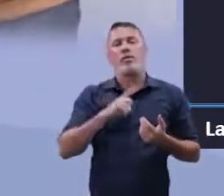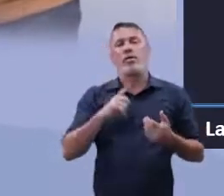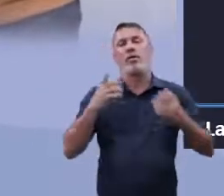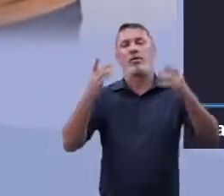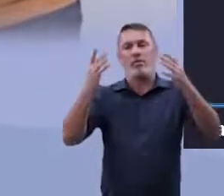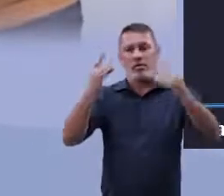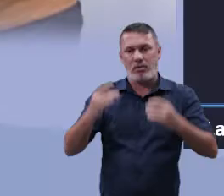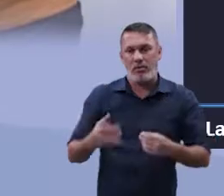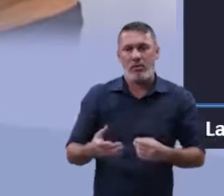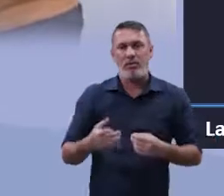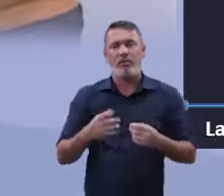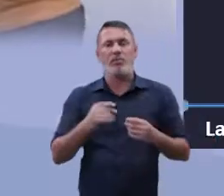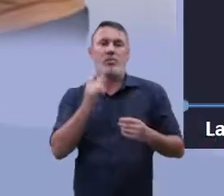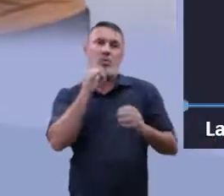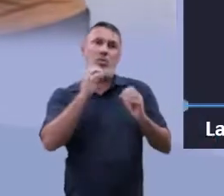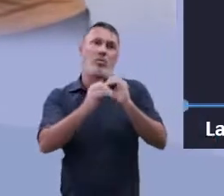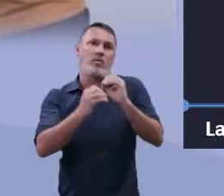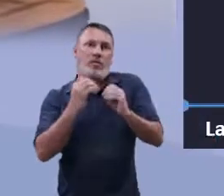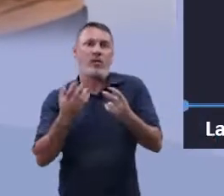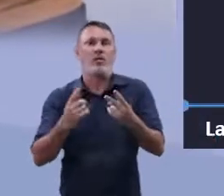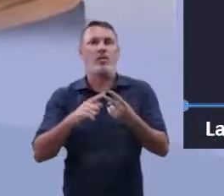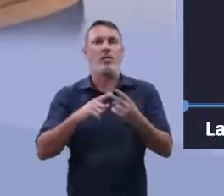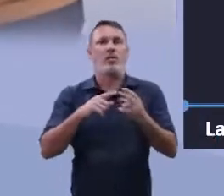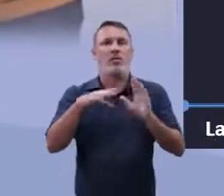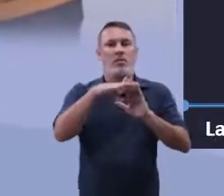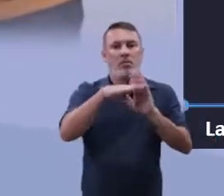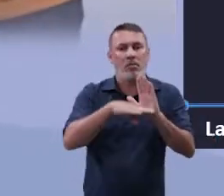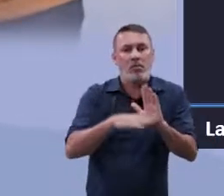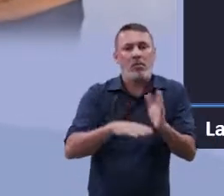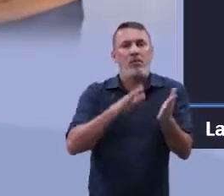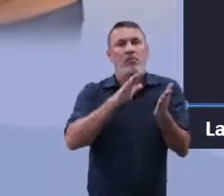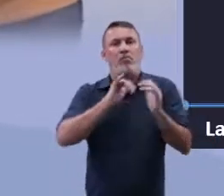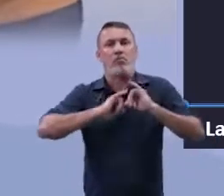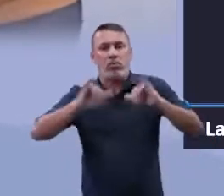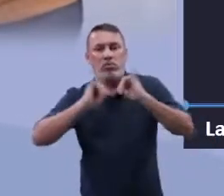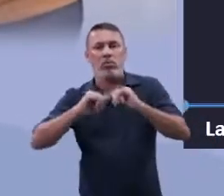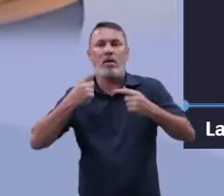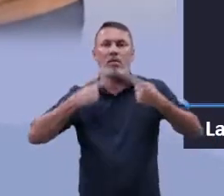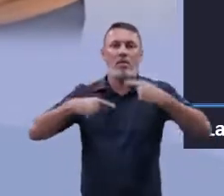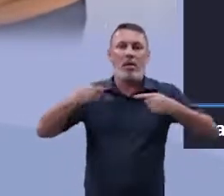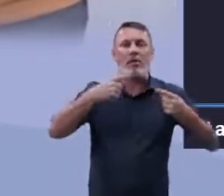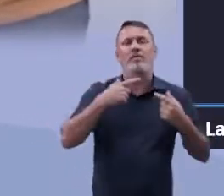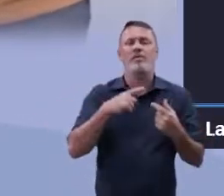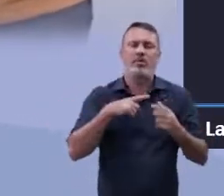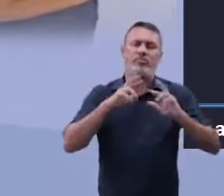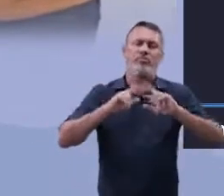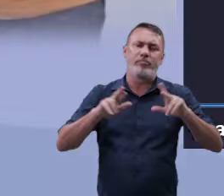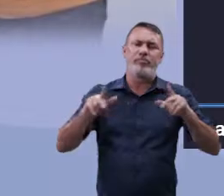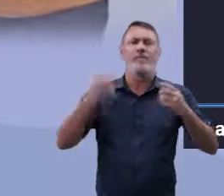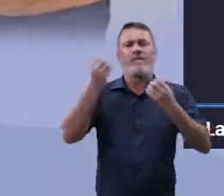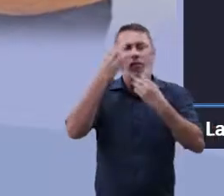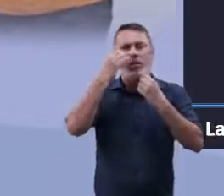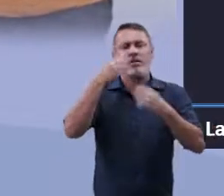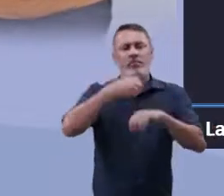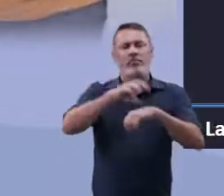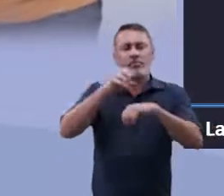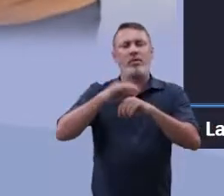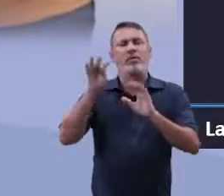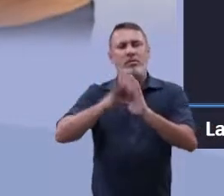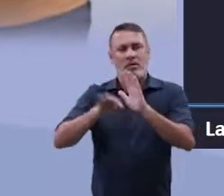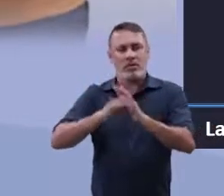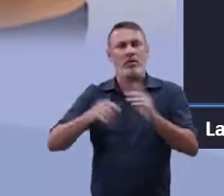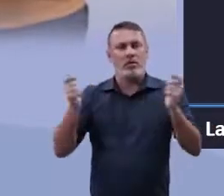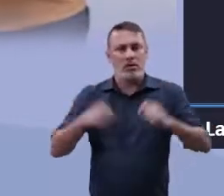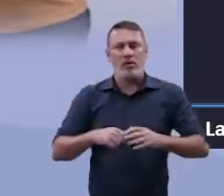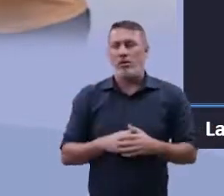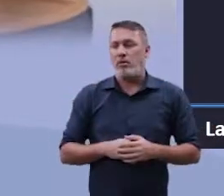precisar do detalhamento, por meio das novelas, de programas, de debates. São informações que vocês podem trazer dentro do seu